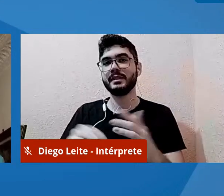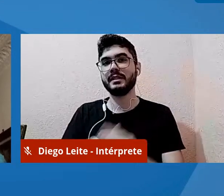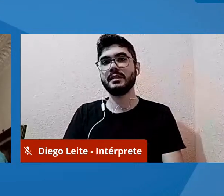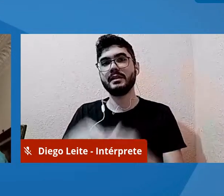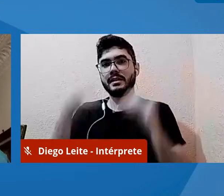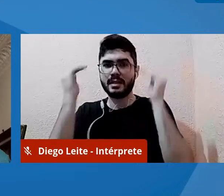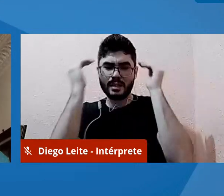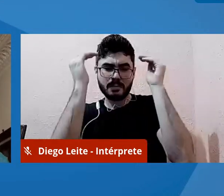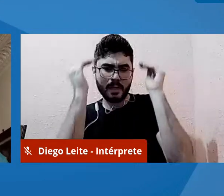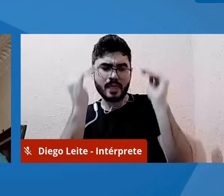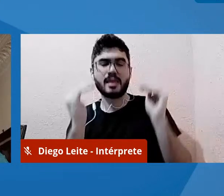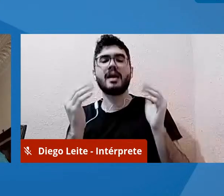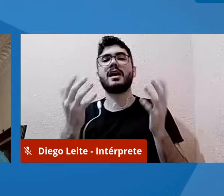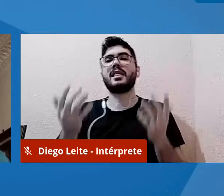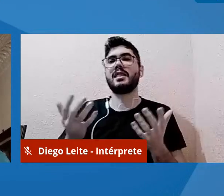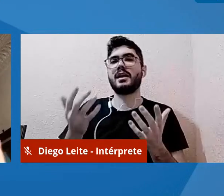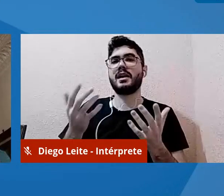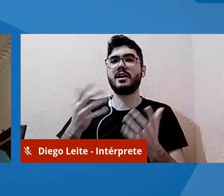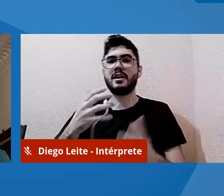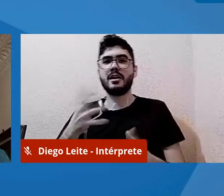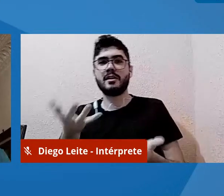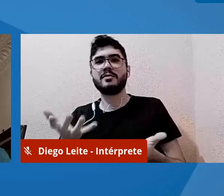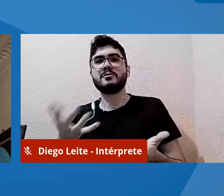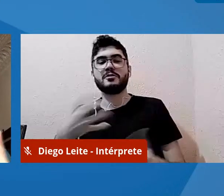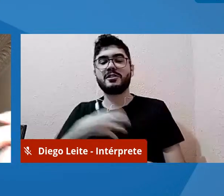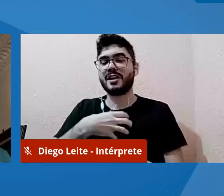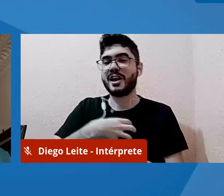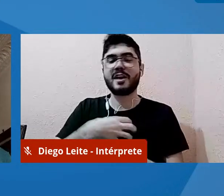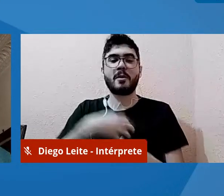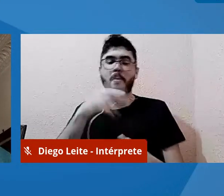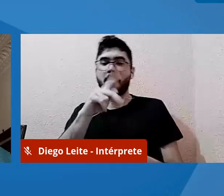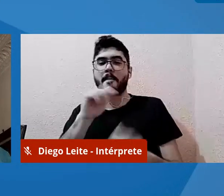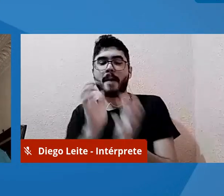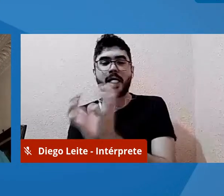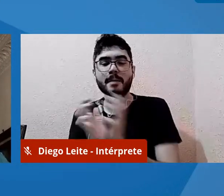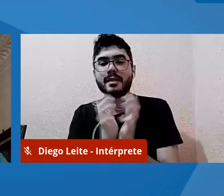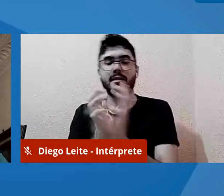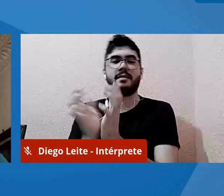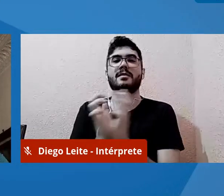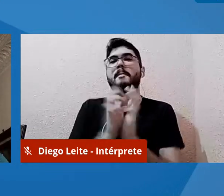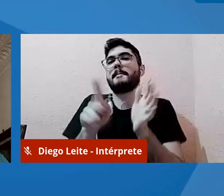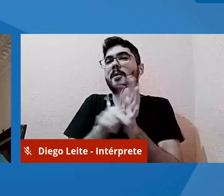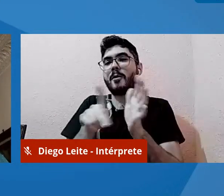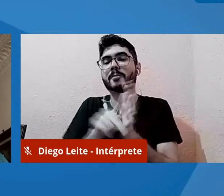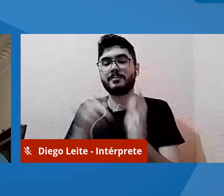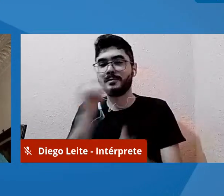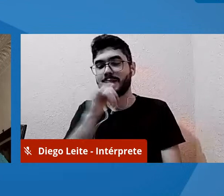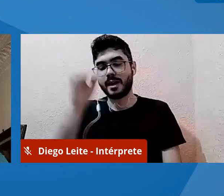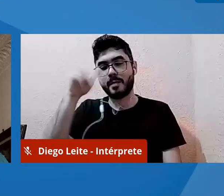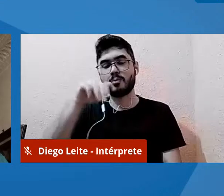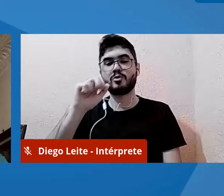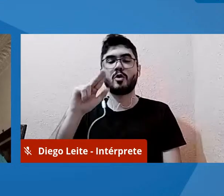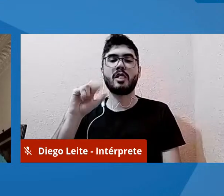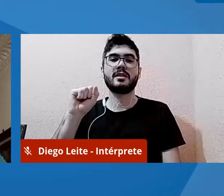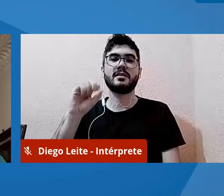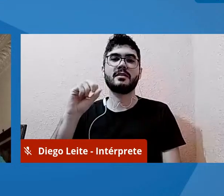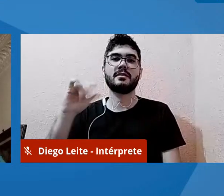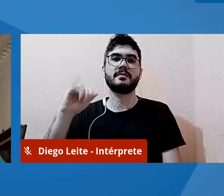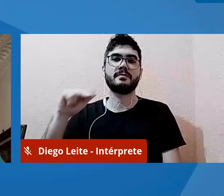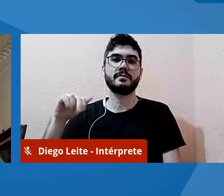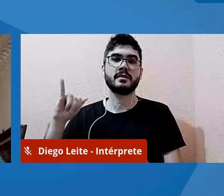parlamentares, democráticas, enfim, com muitos limites. Né? Bem, agora, o